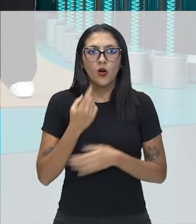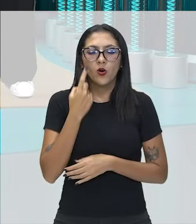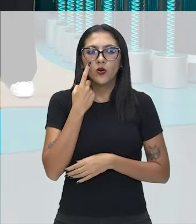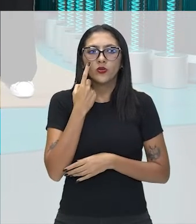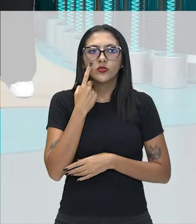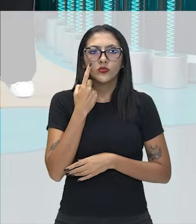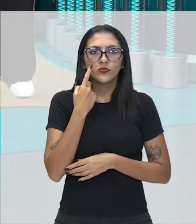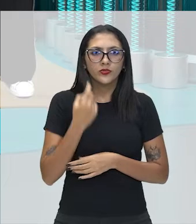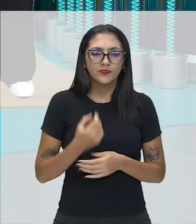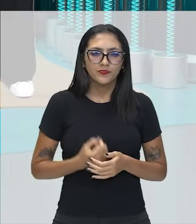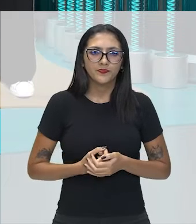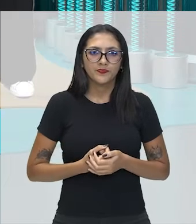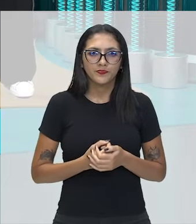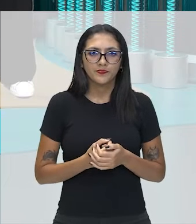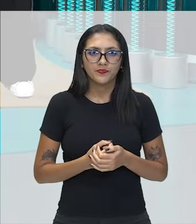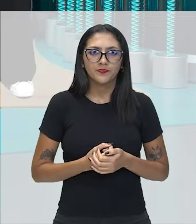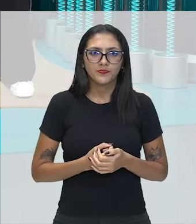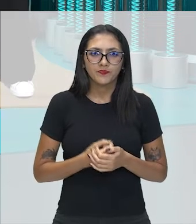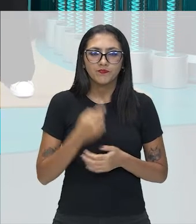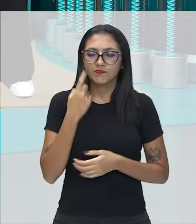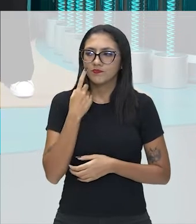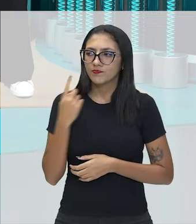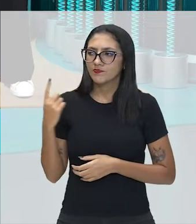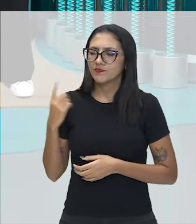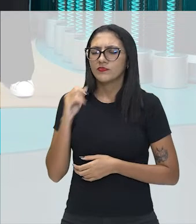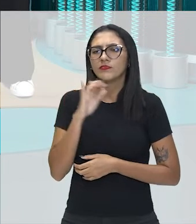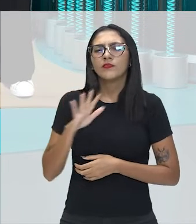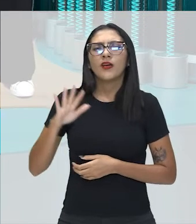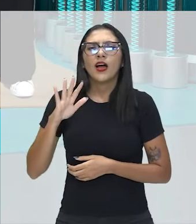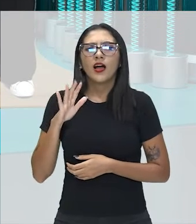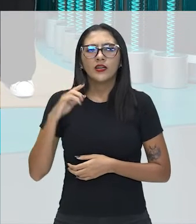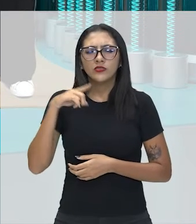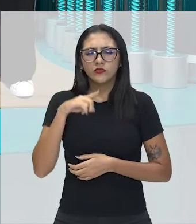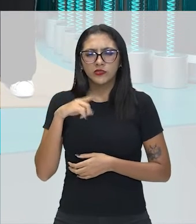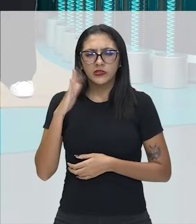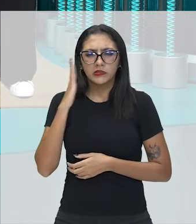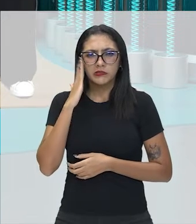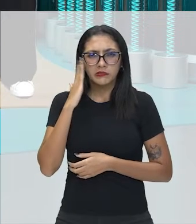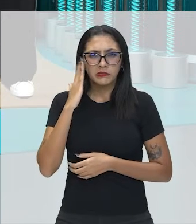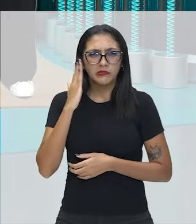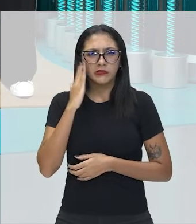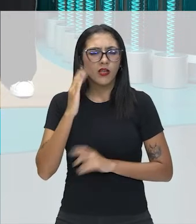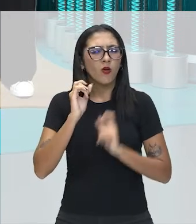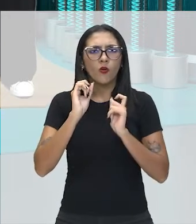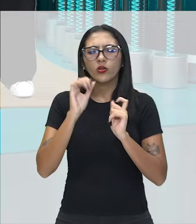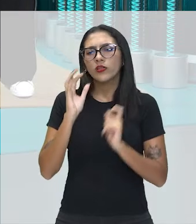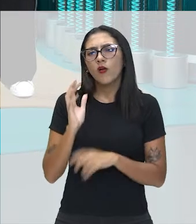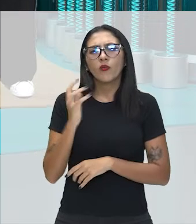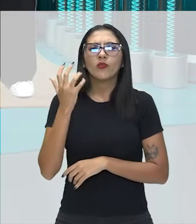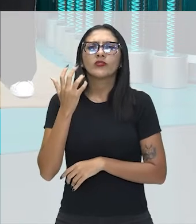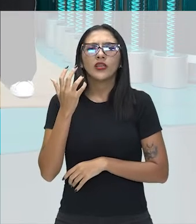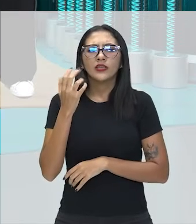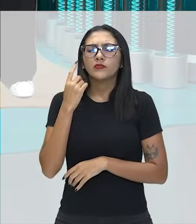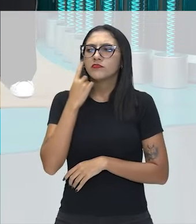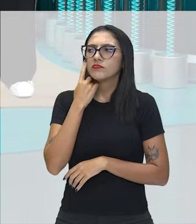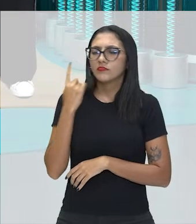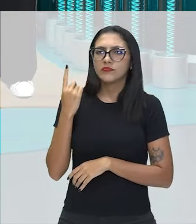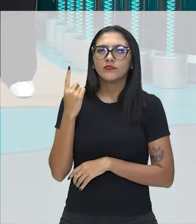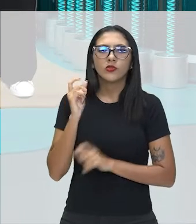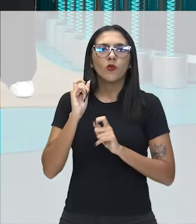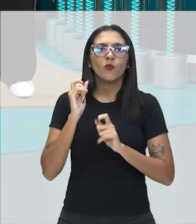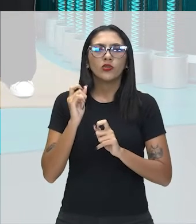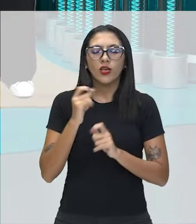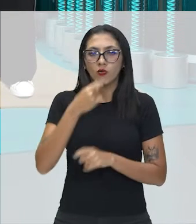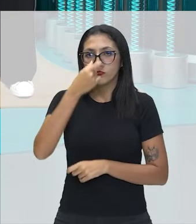sangramento nasal. Então, observem aqui essa imagem, né, dessa pessoa que está provavelmente tendo sangramento na região